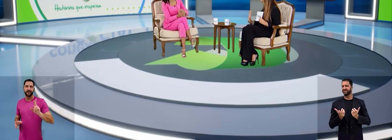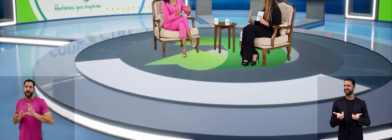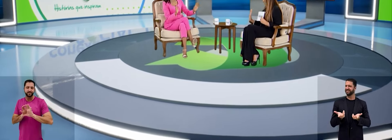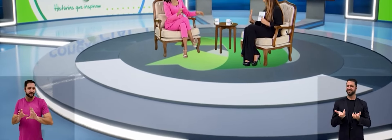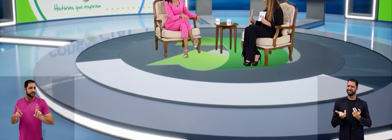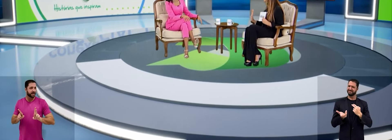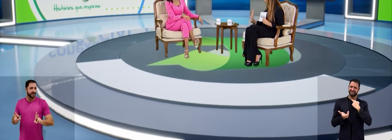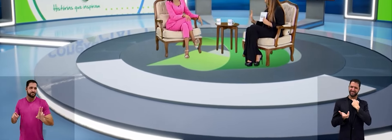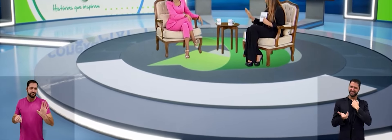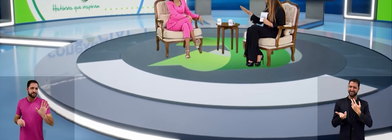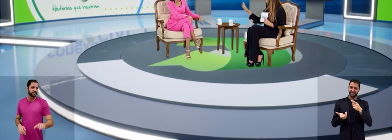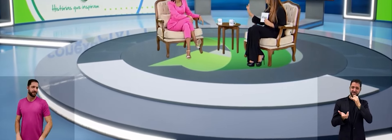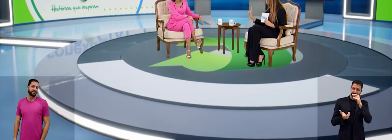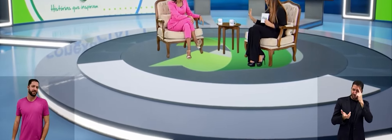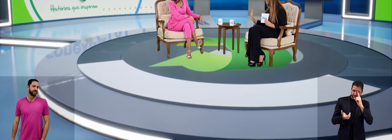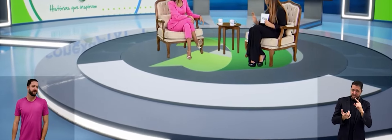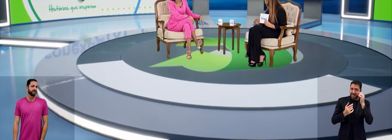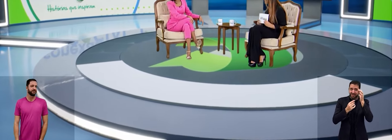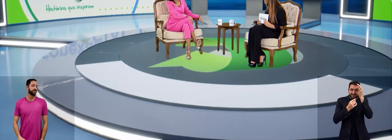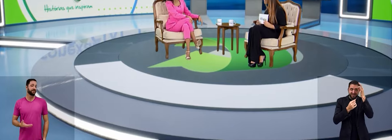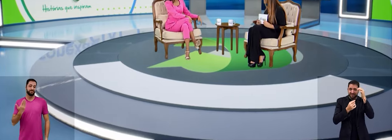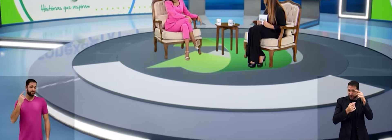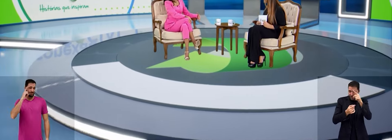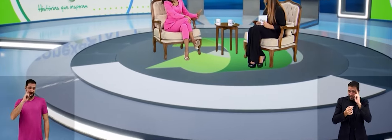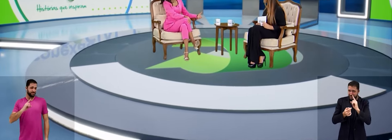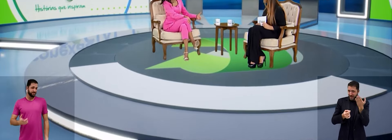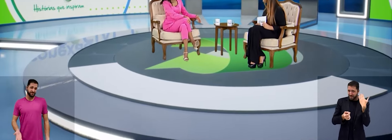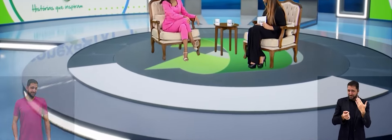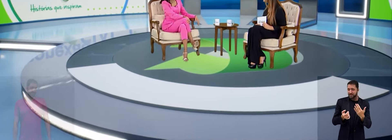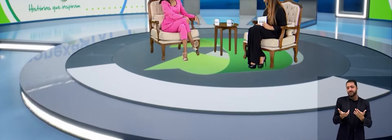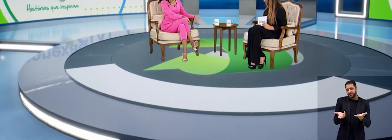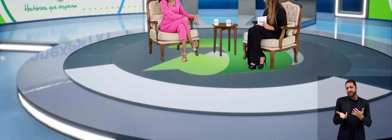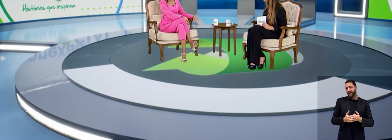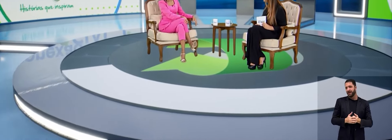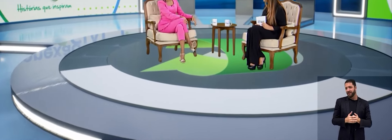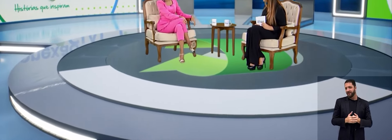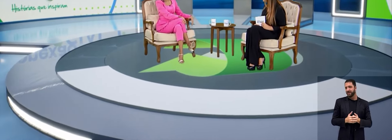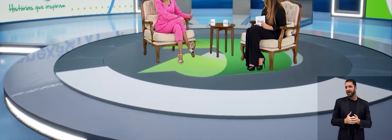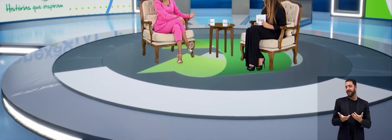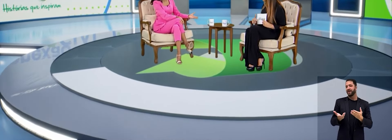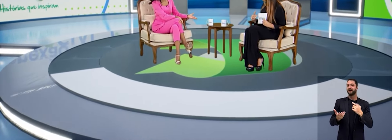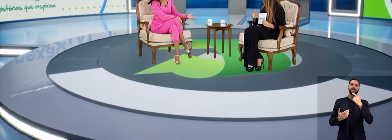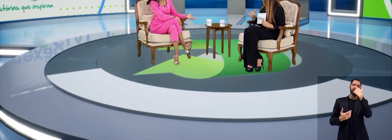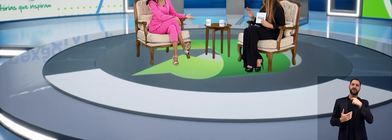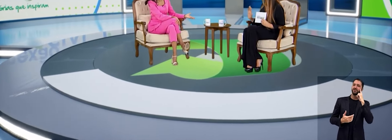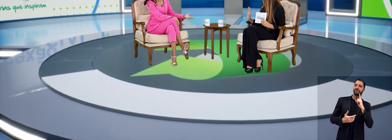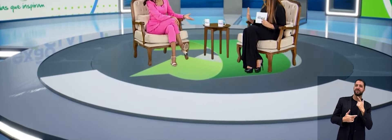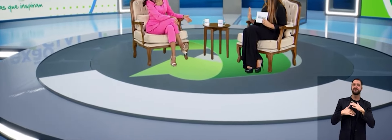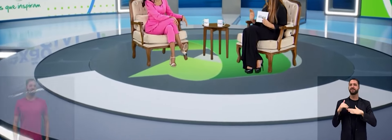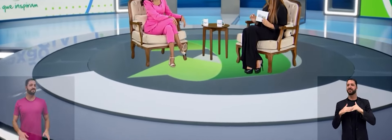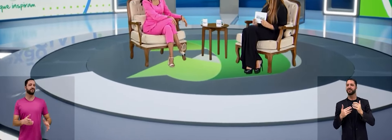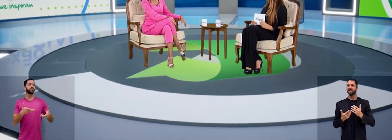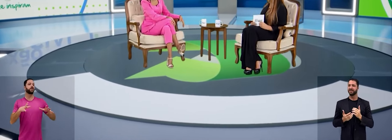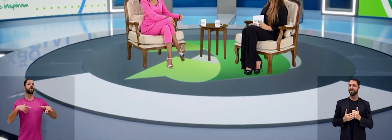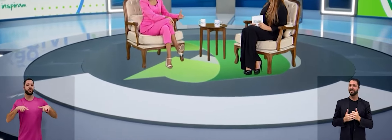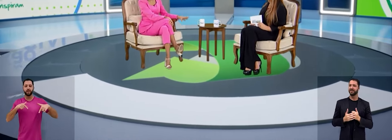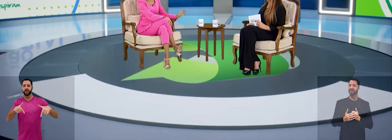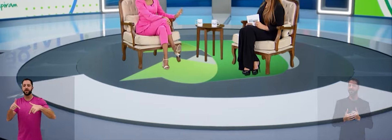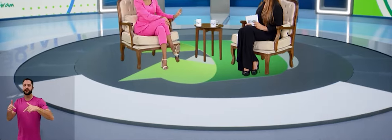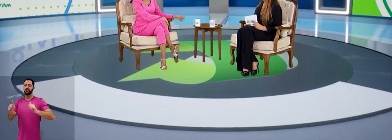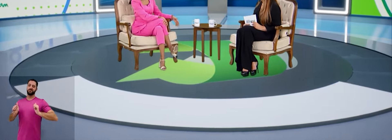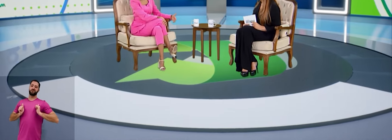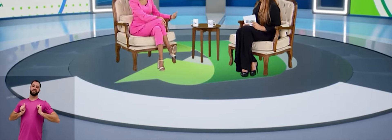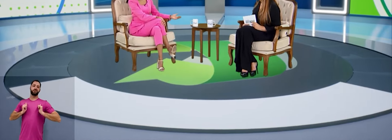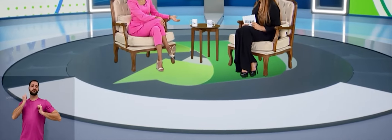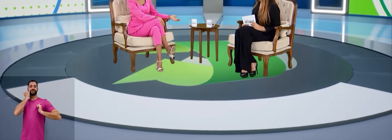sei fazer isso. Você não sabia também fazer sobrancelha, exato, né? Exato. E isso é uma coisa que eu não sei, eu não tenho habilidade. Não quero com me